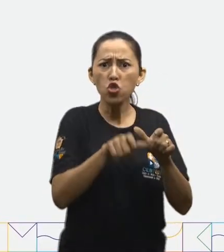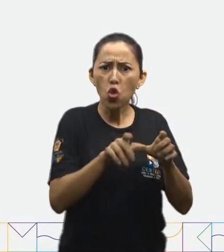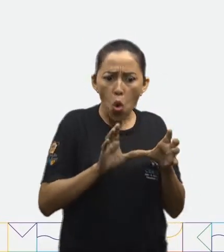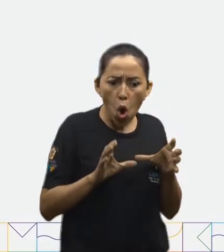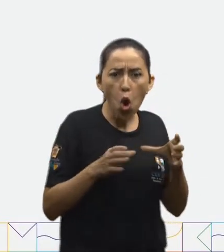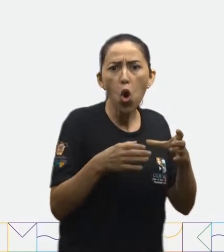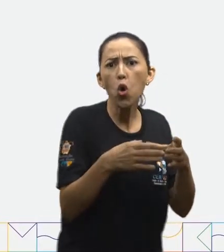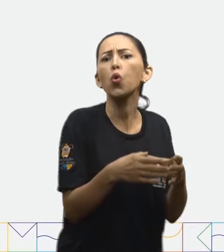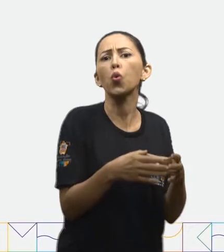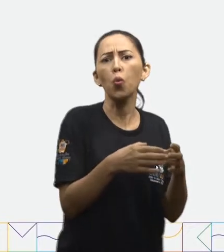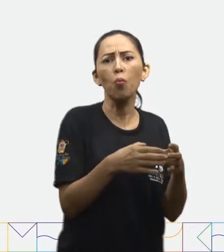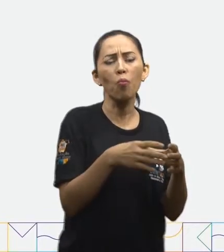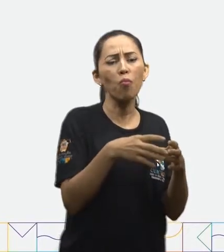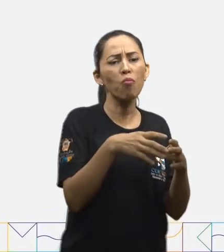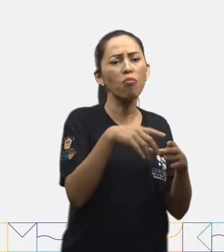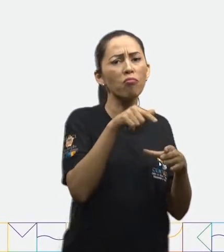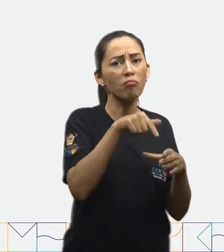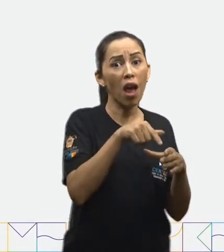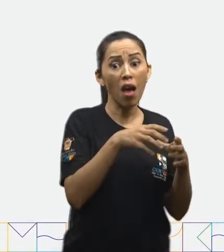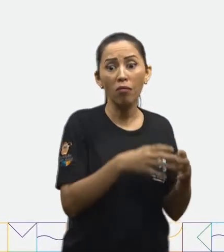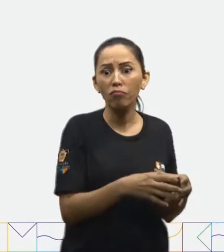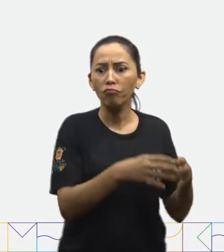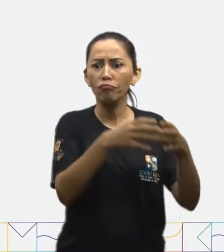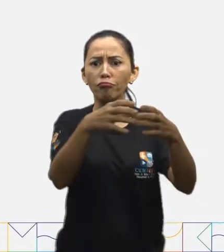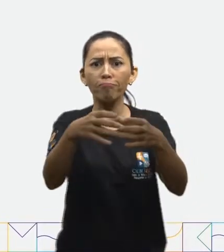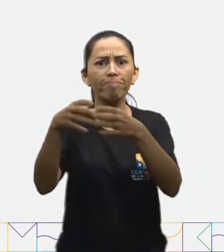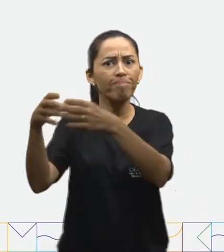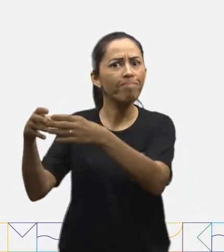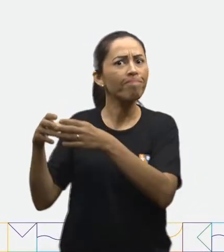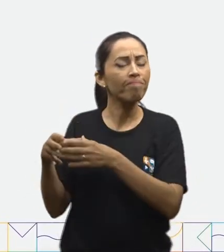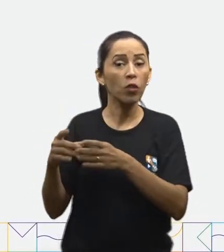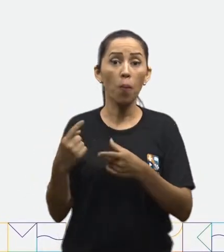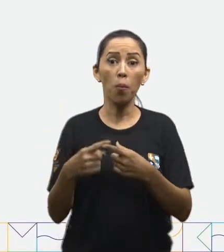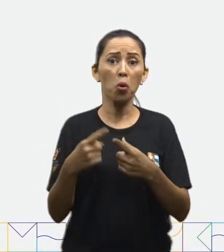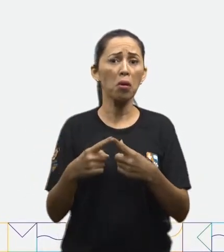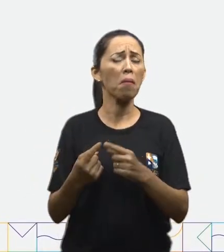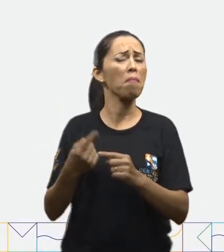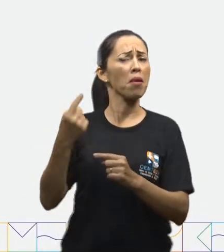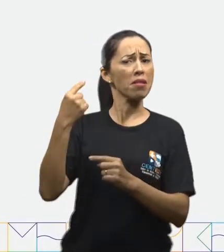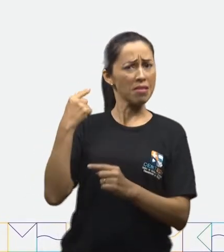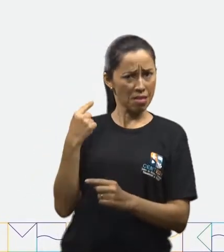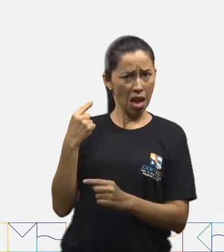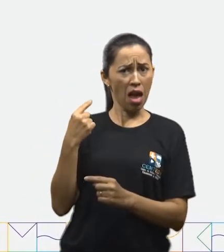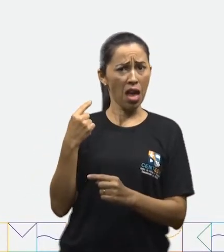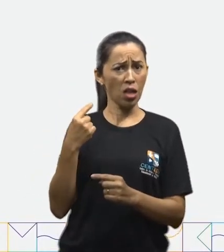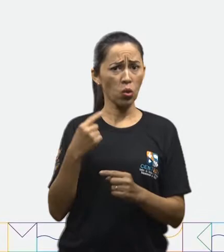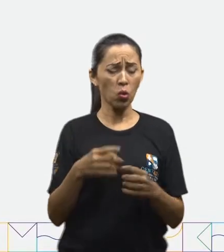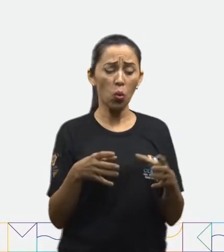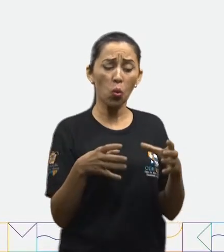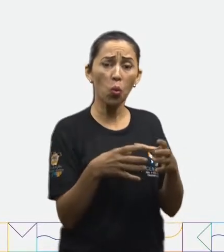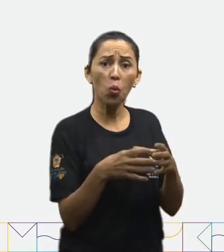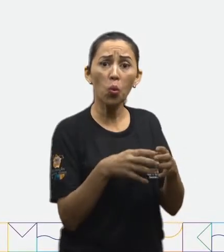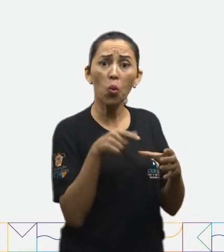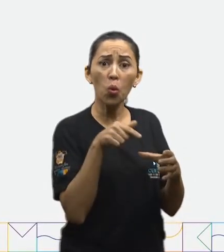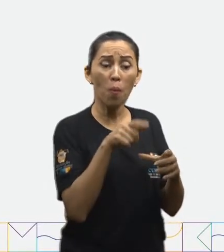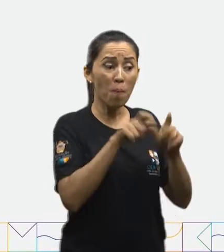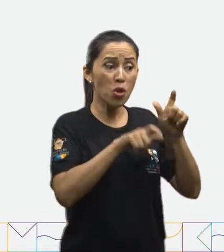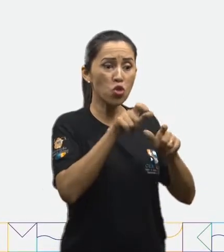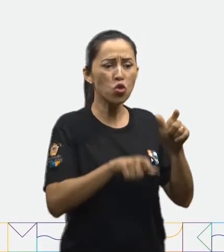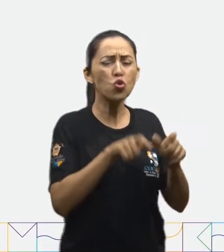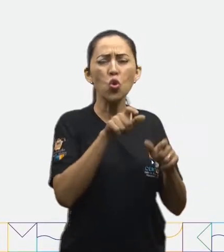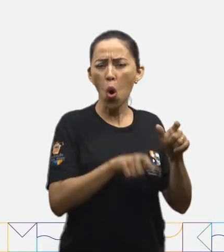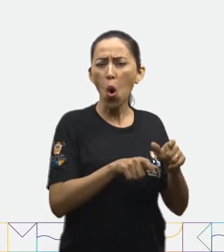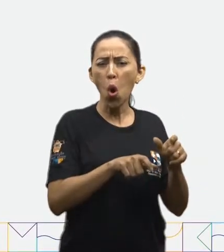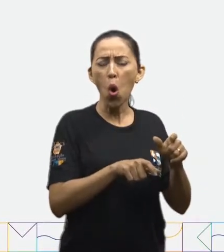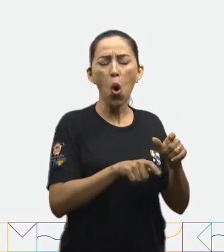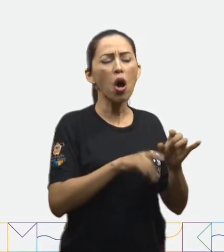para ir a algum lugar, está de parabéns. Naquela época se referia a um grupo de mercadores e